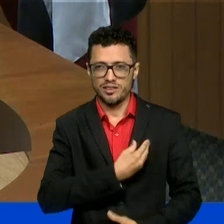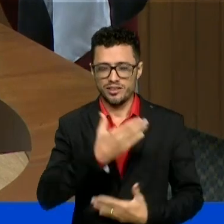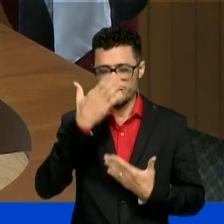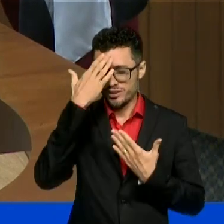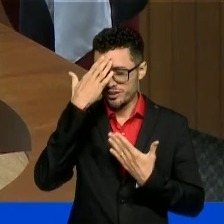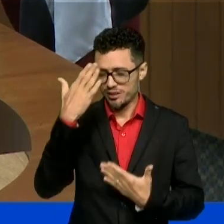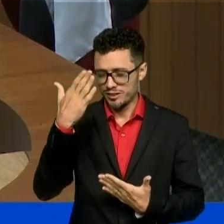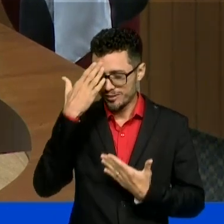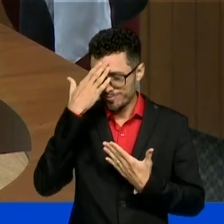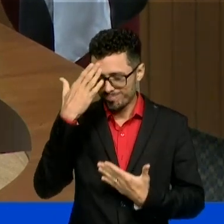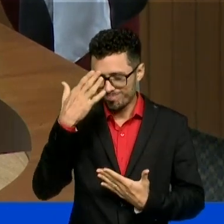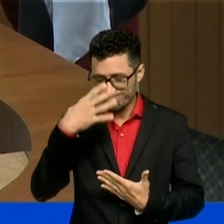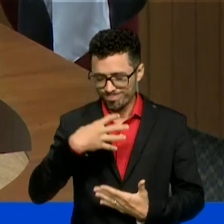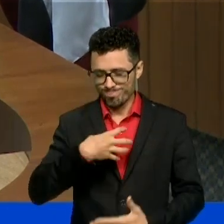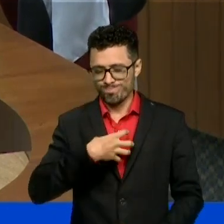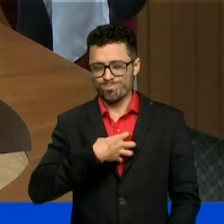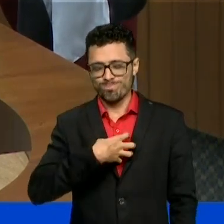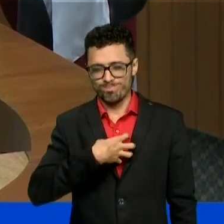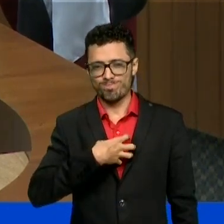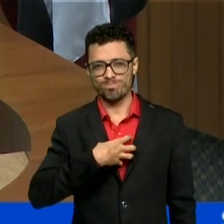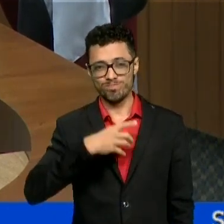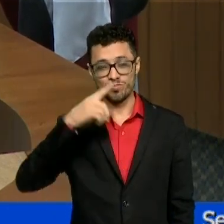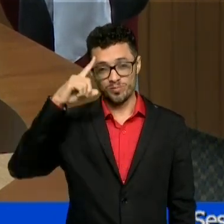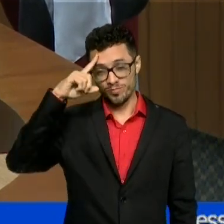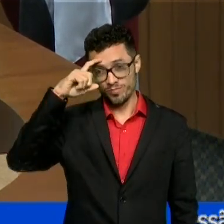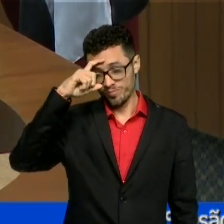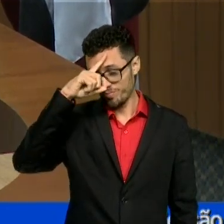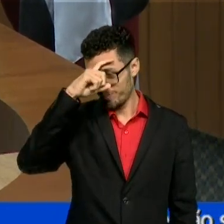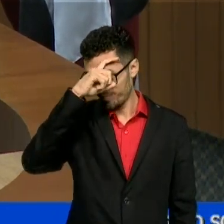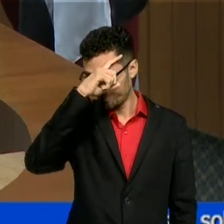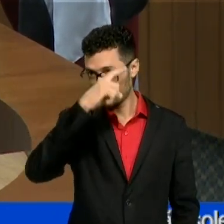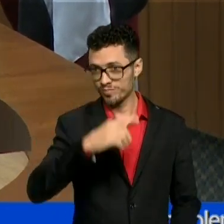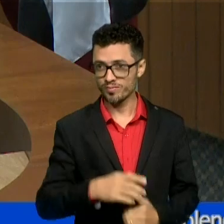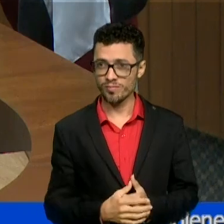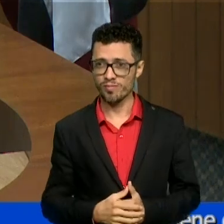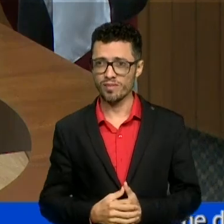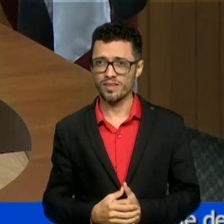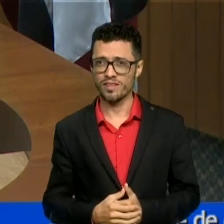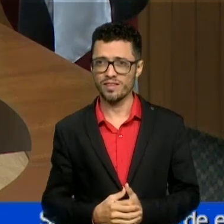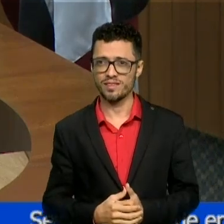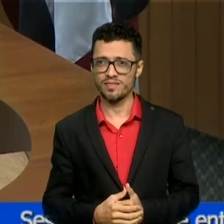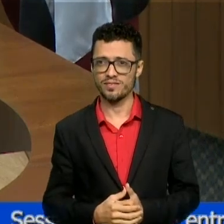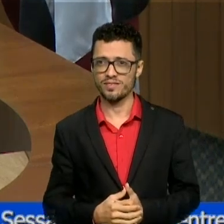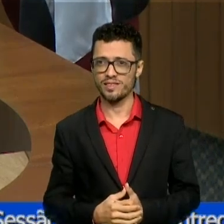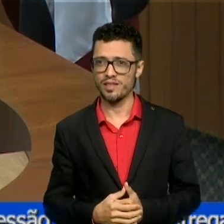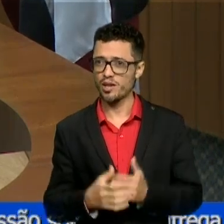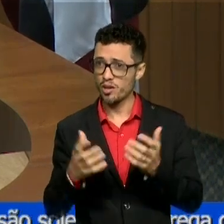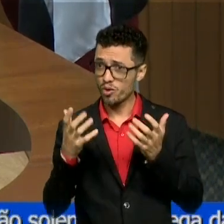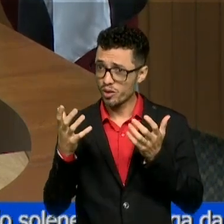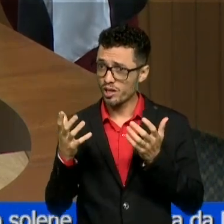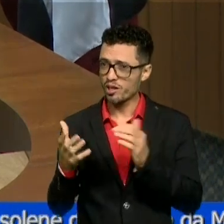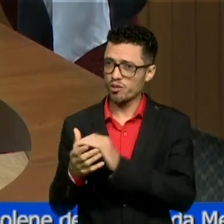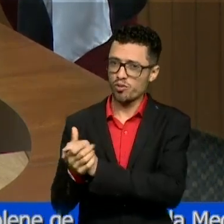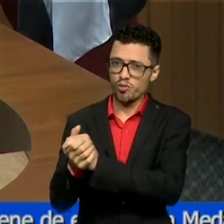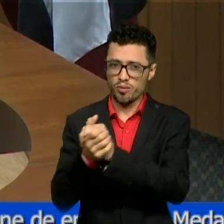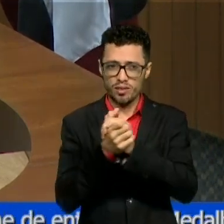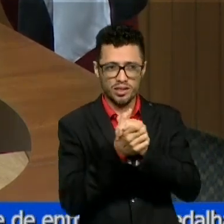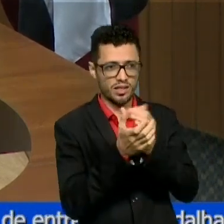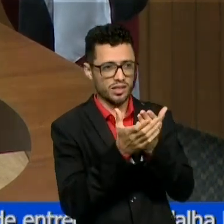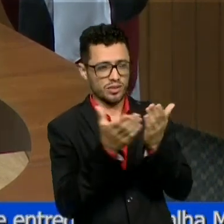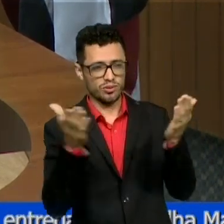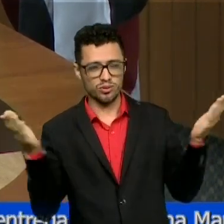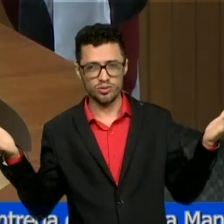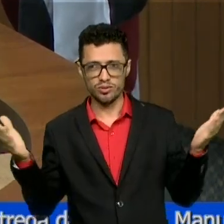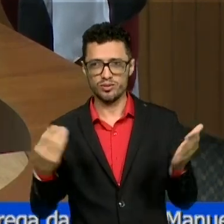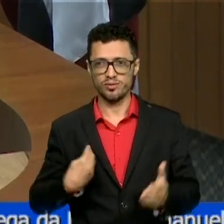dificuldade. Eu quero aqui interromper, eu fui injusto, eu quero cumprimentar a todos e agradecer a presença de todos que estão aqui